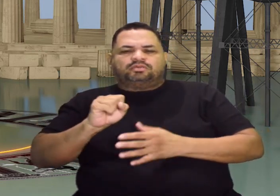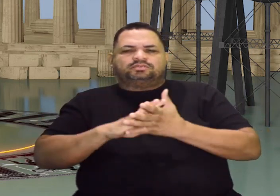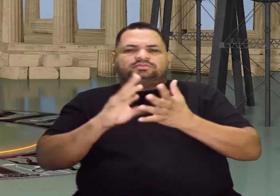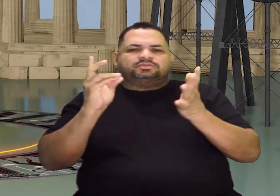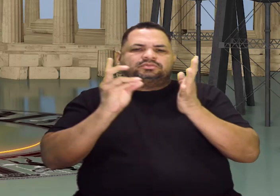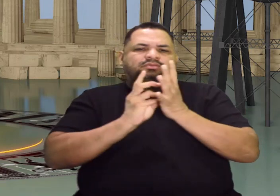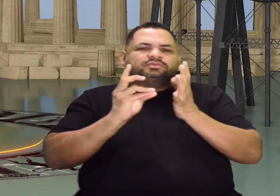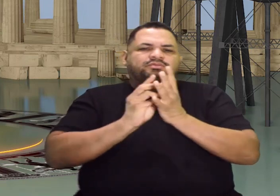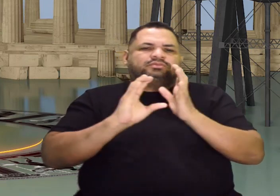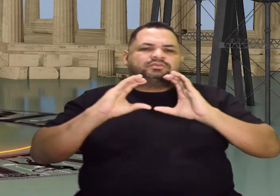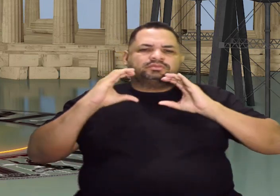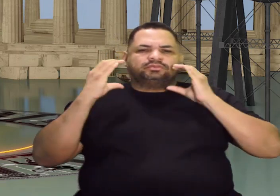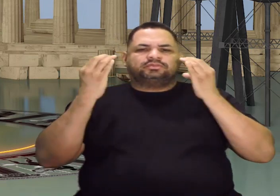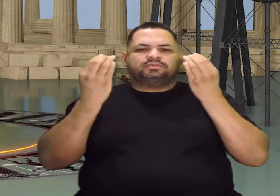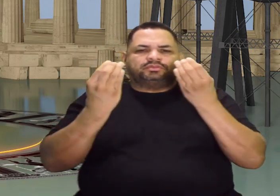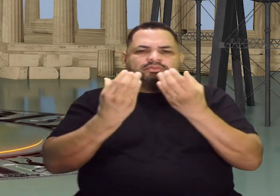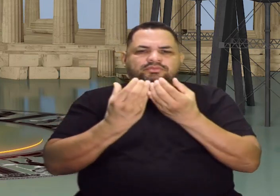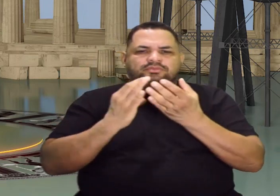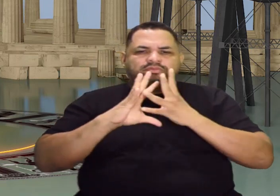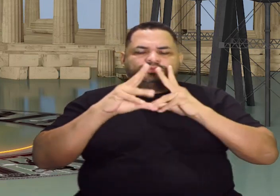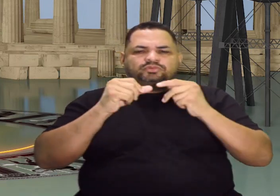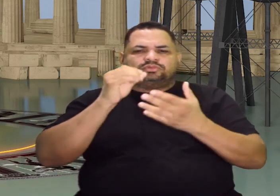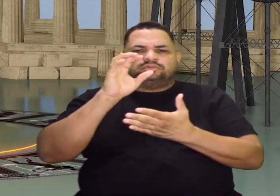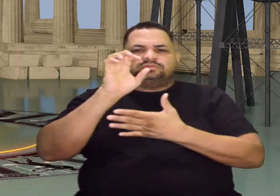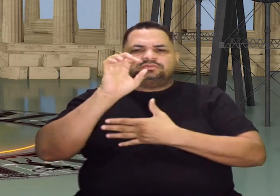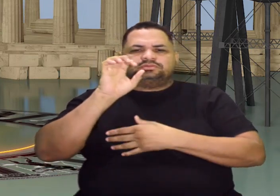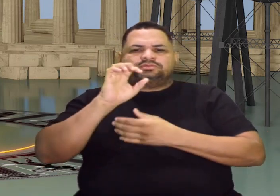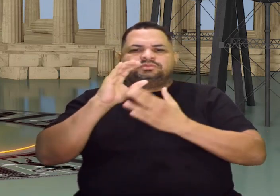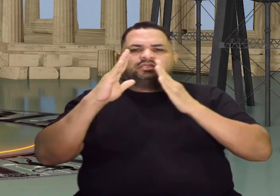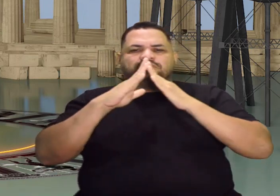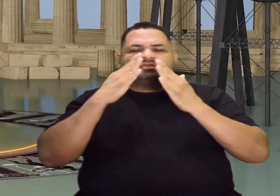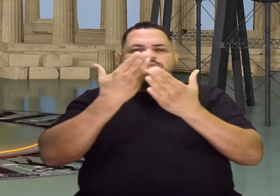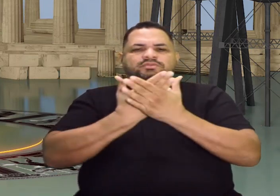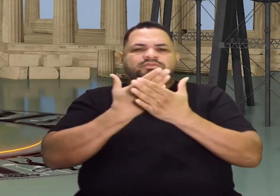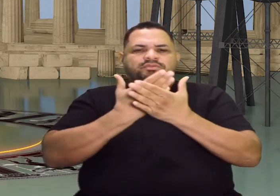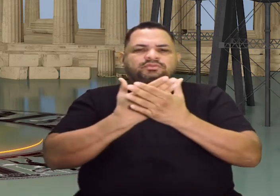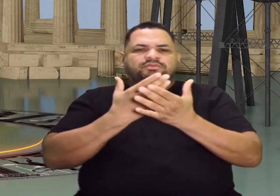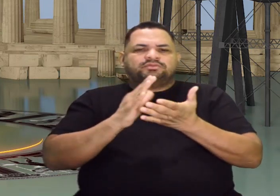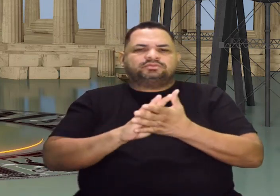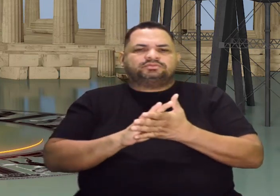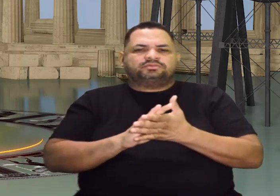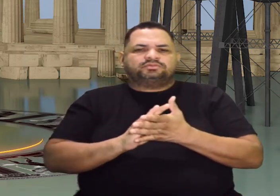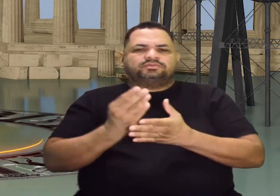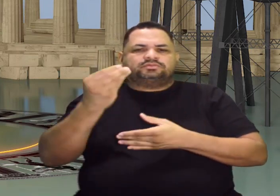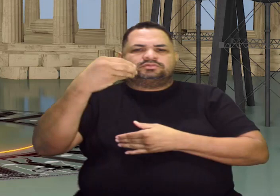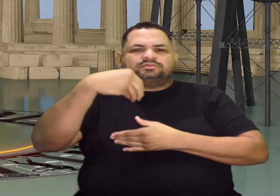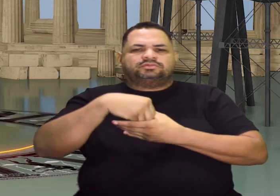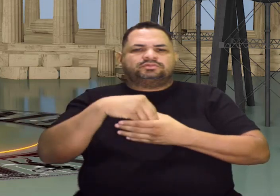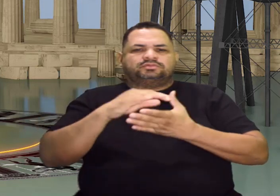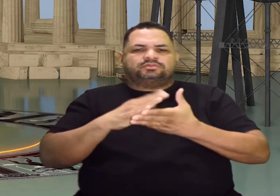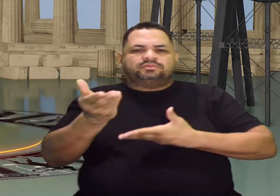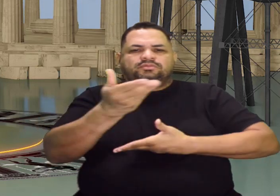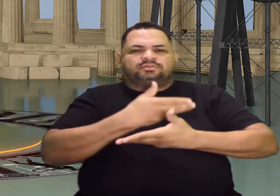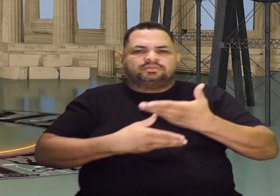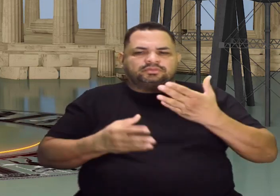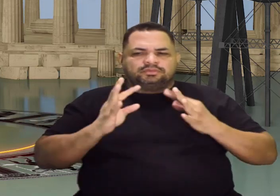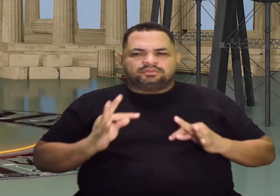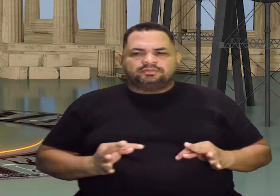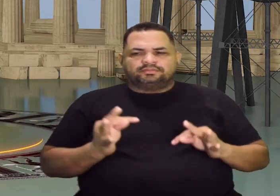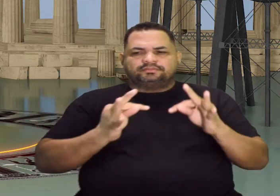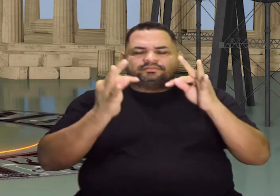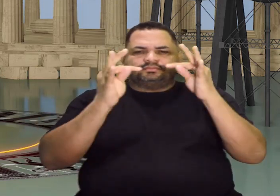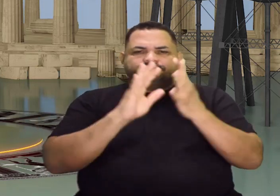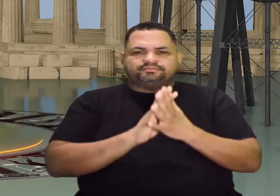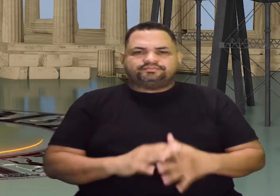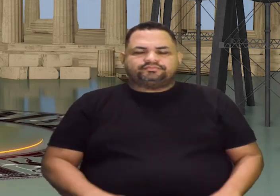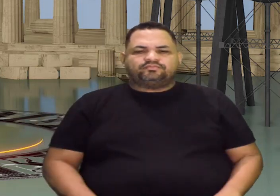indígenas, do estado, tá? Todas as escolas que é atendida pelo nosso programa. Vamos lá para a nossa, olha só, a unidade